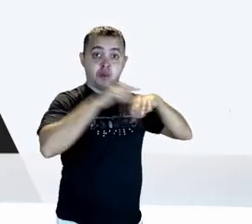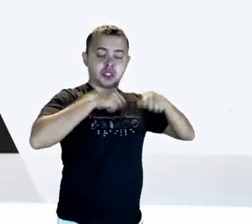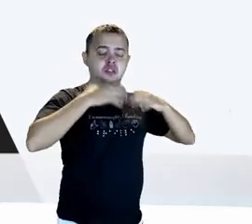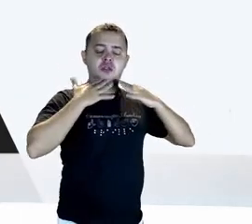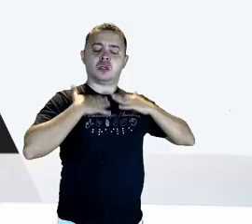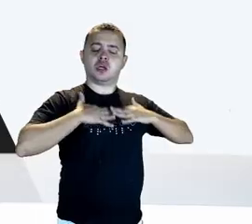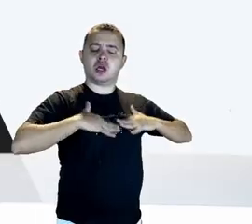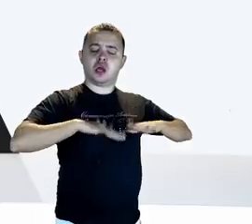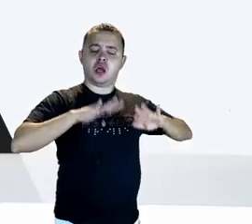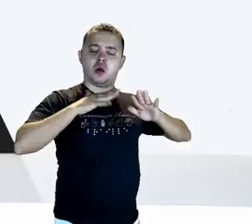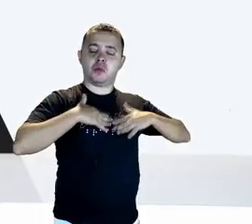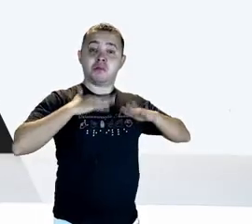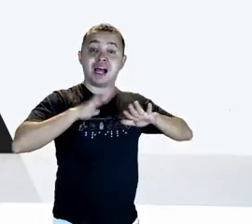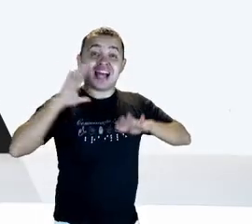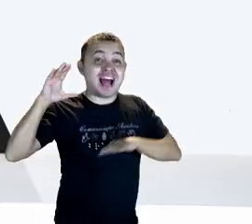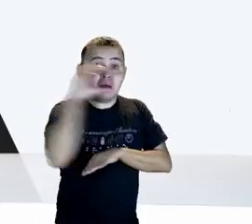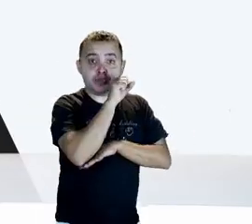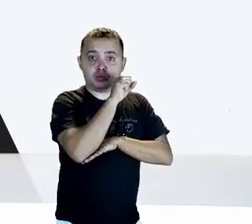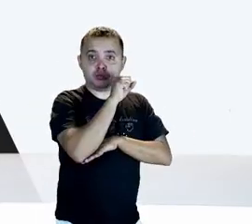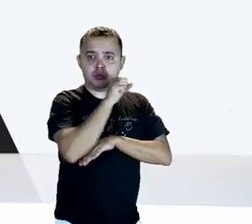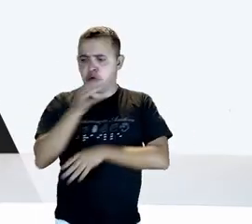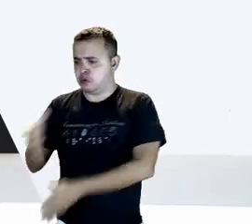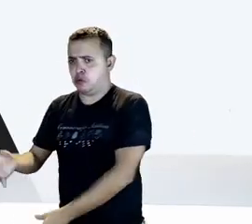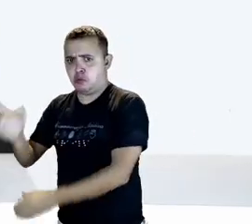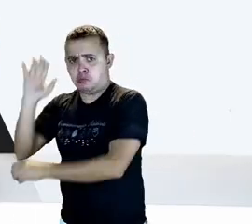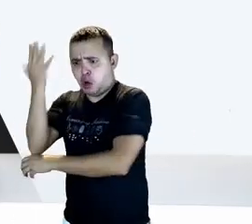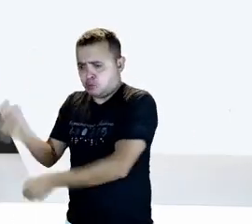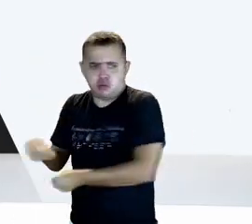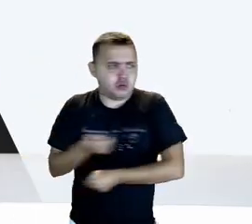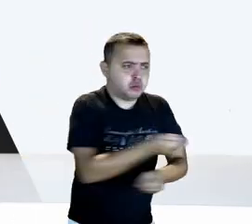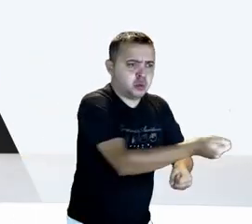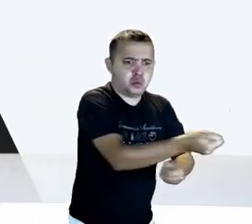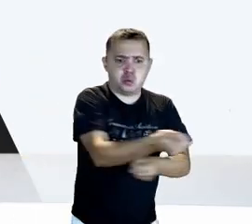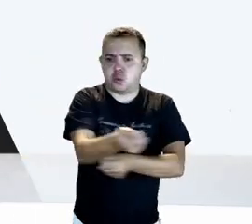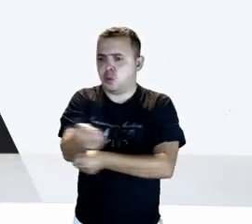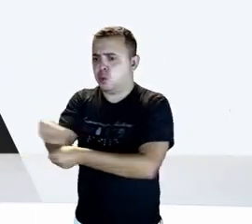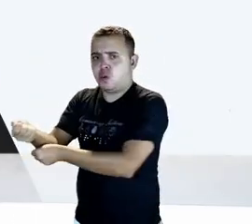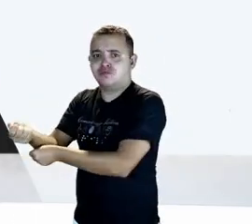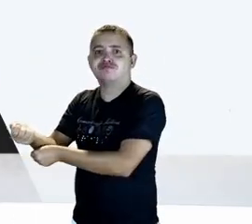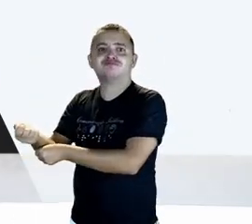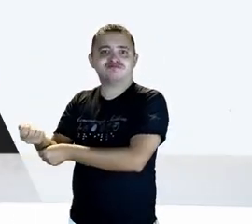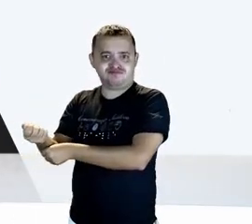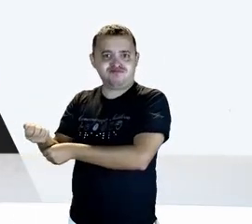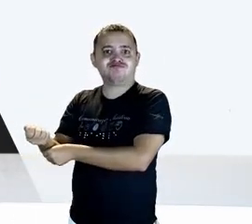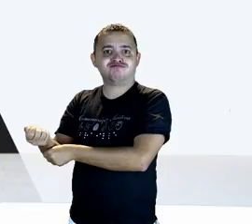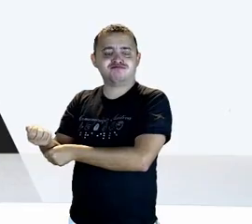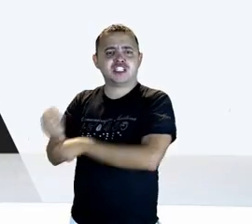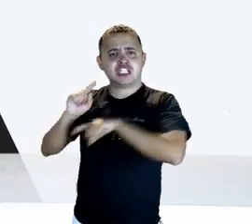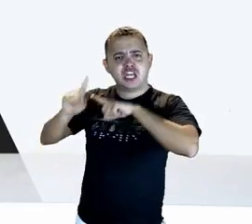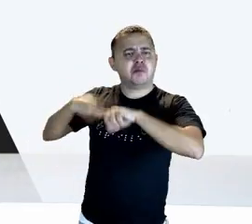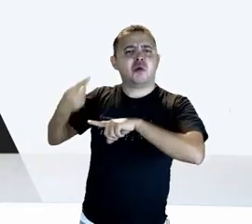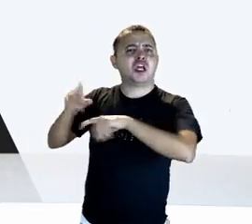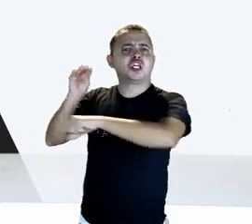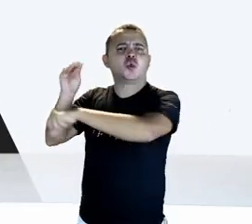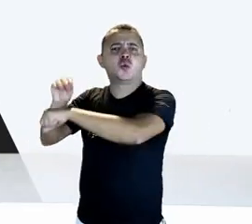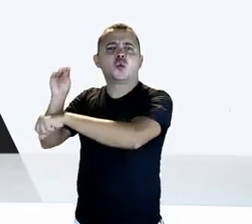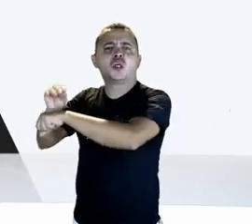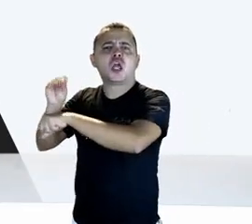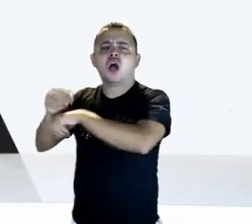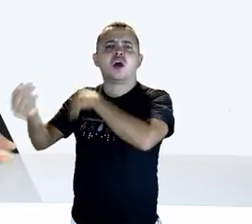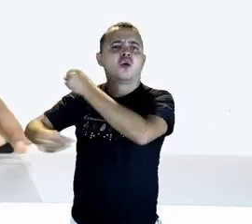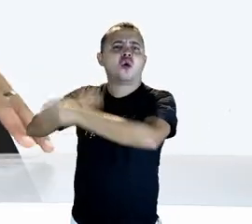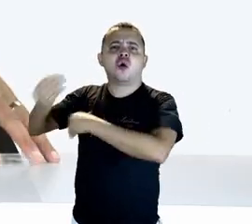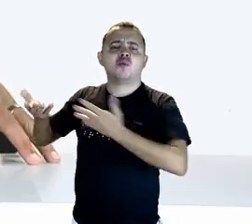mas rápida, é muito importante nessa situação. Adotar os cuidados específicos